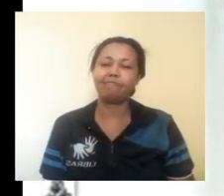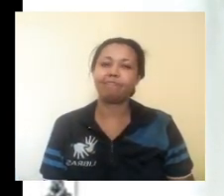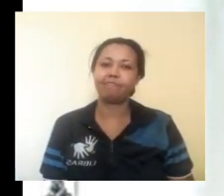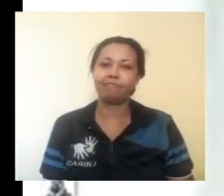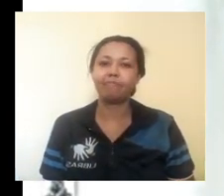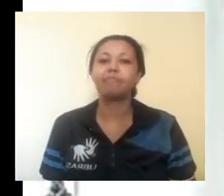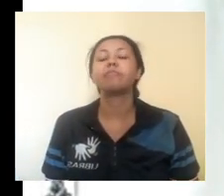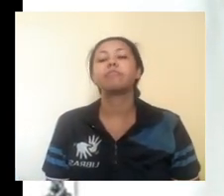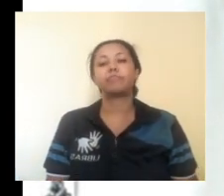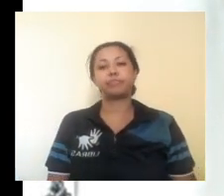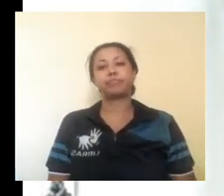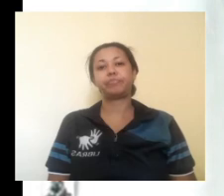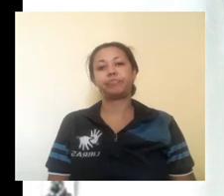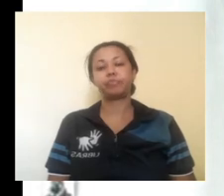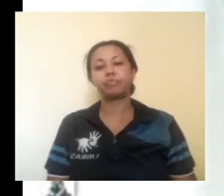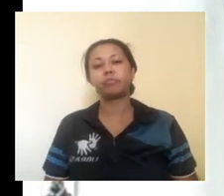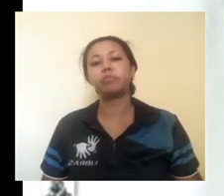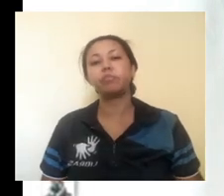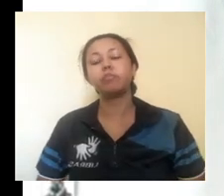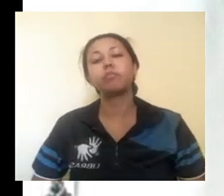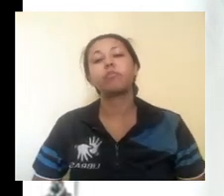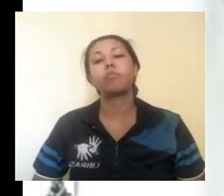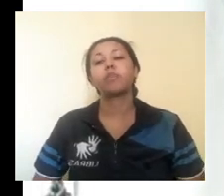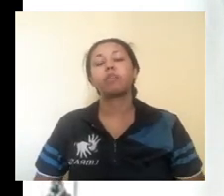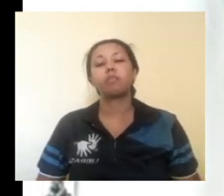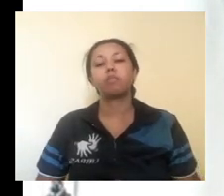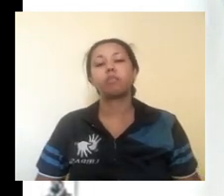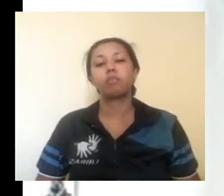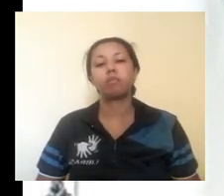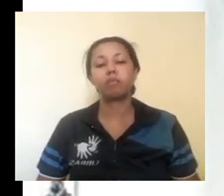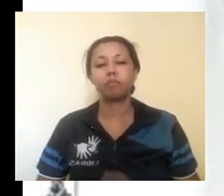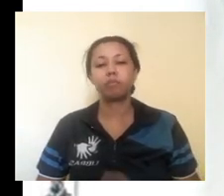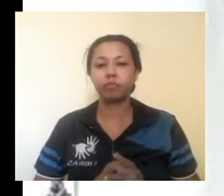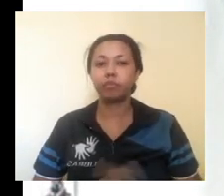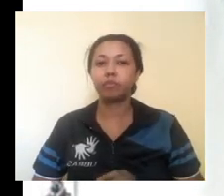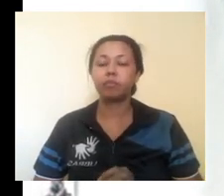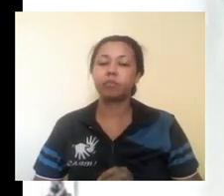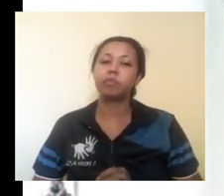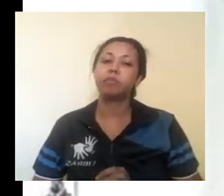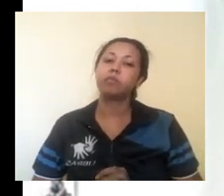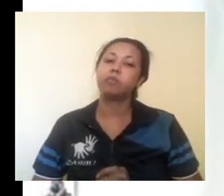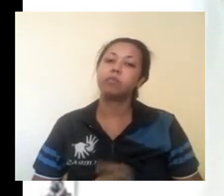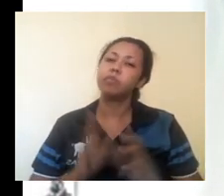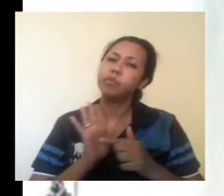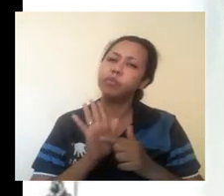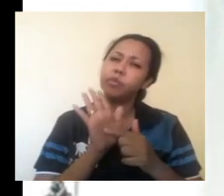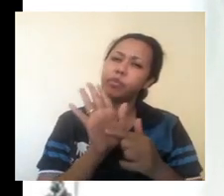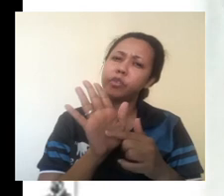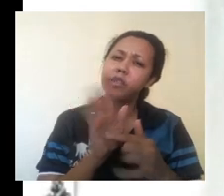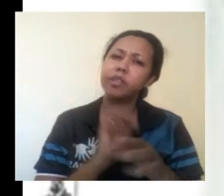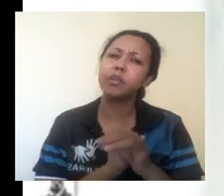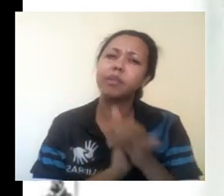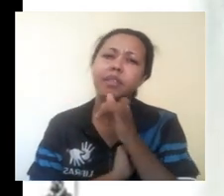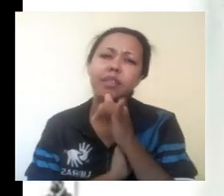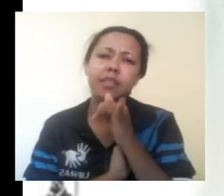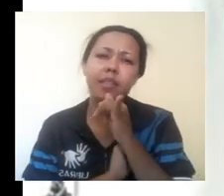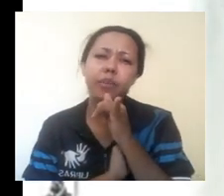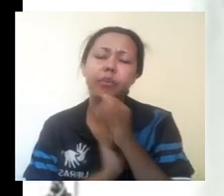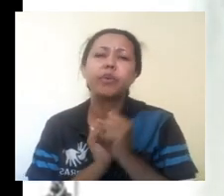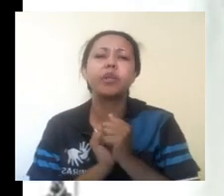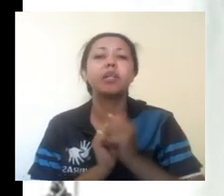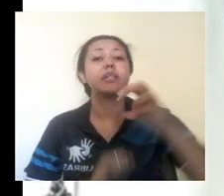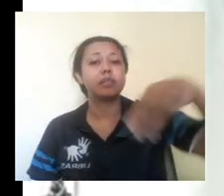Maria, né? É uma adolescente, uma pré-adolescente, não sei. E falei para você de uma idosa, uma